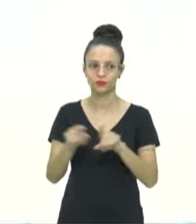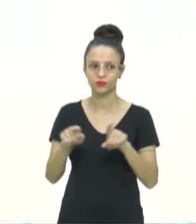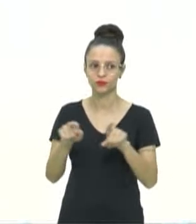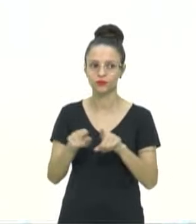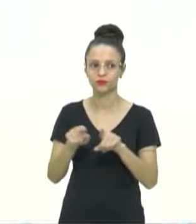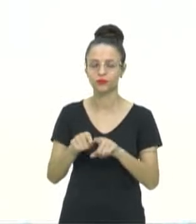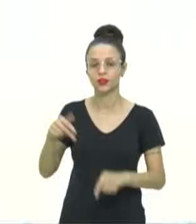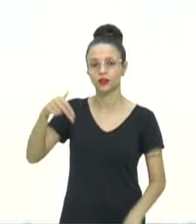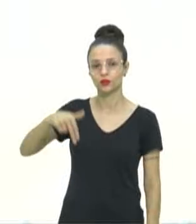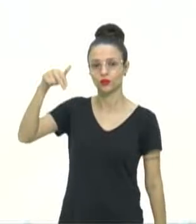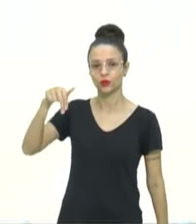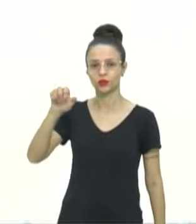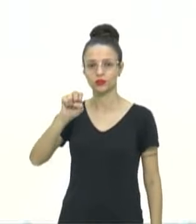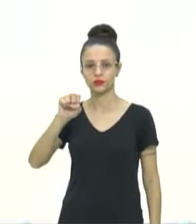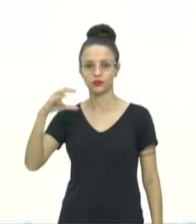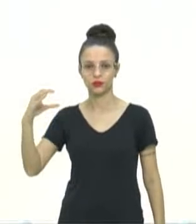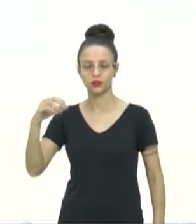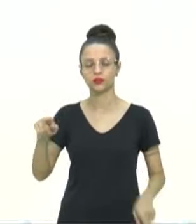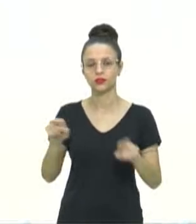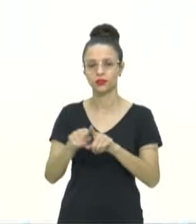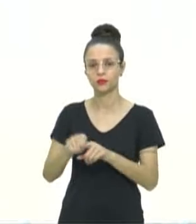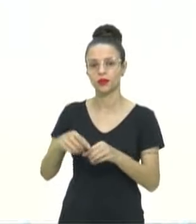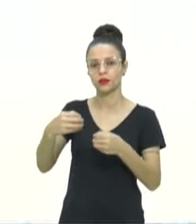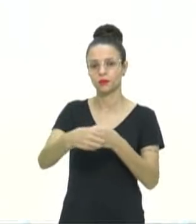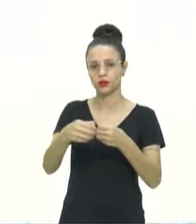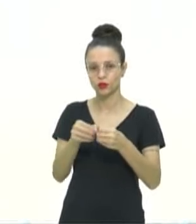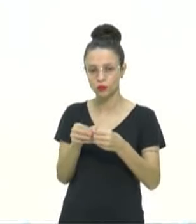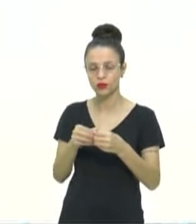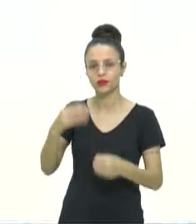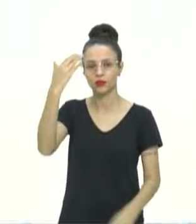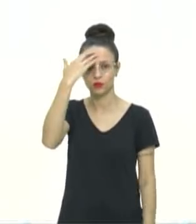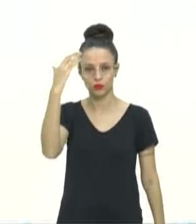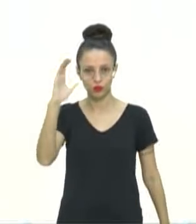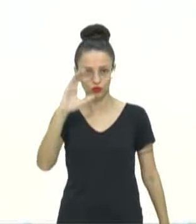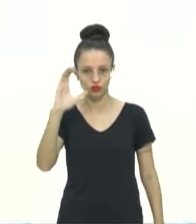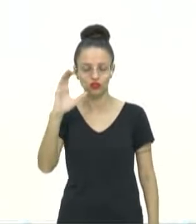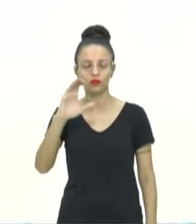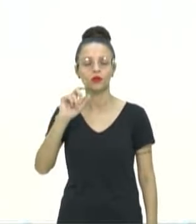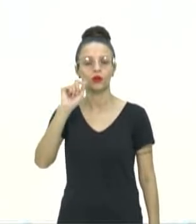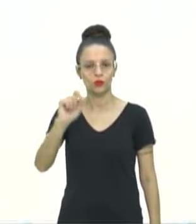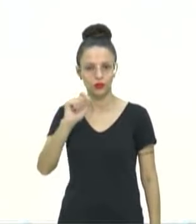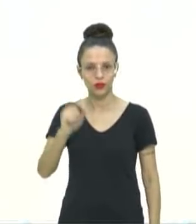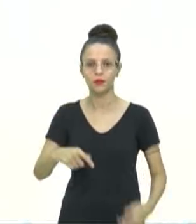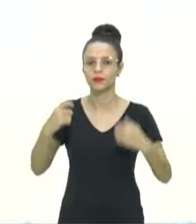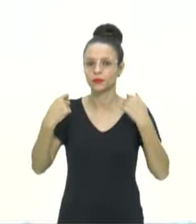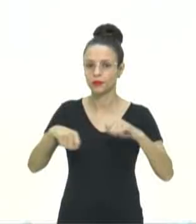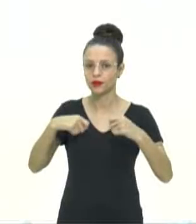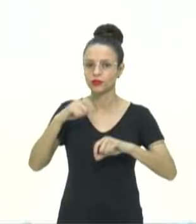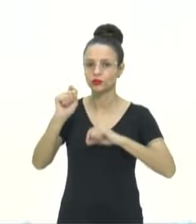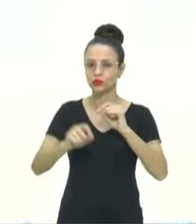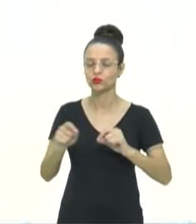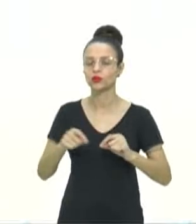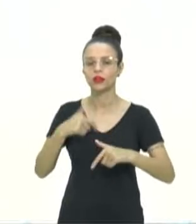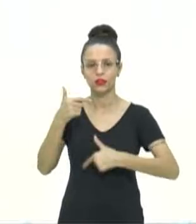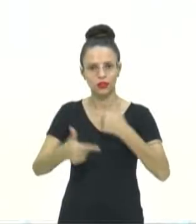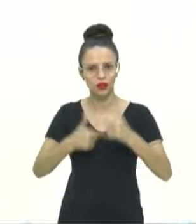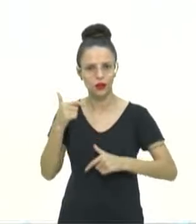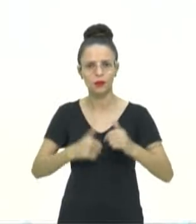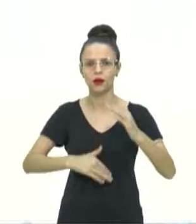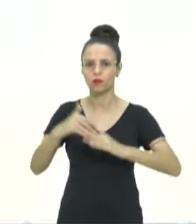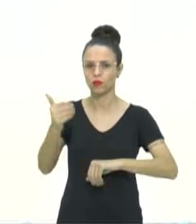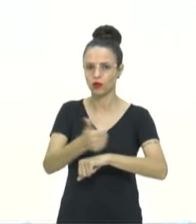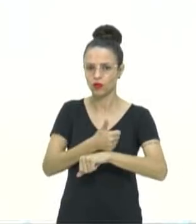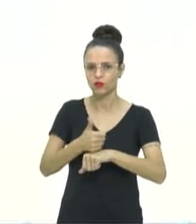com o norte catarinense, a região metropolitana de Curitiba tem ali a necessidade de mão de obra